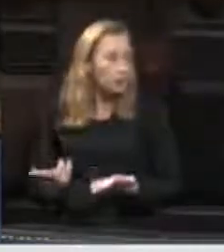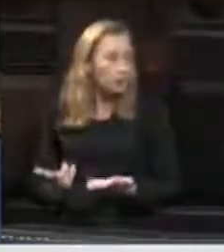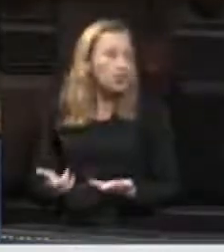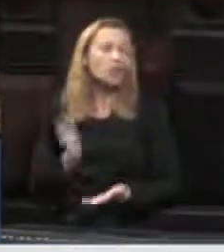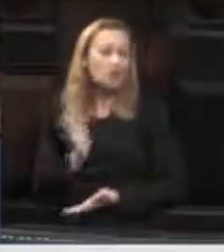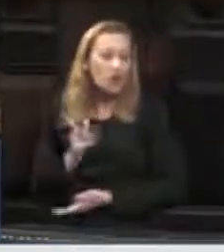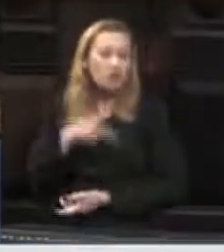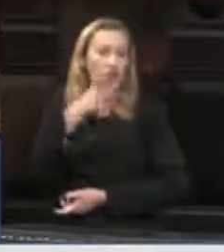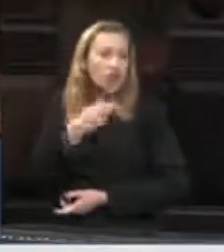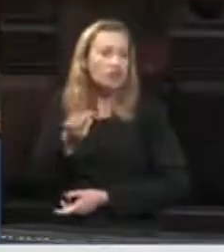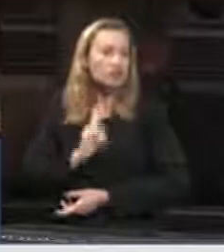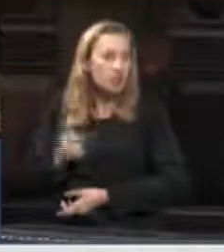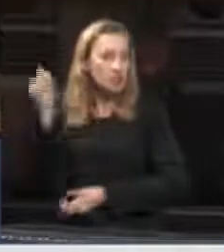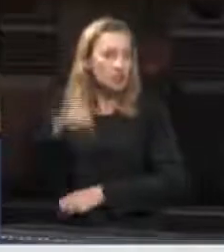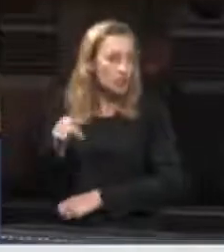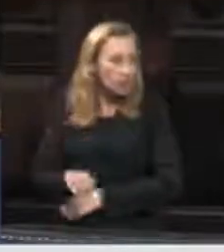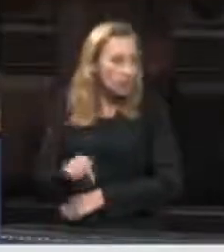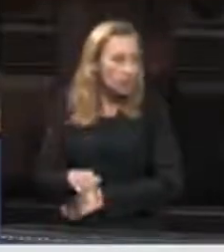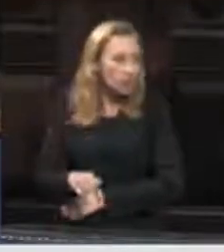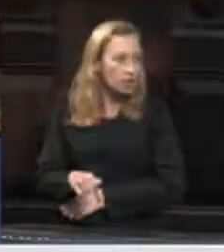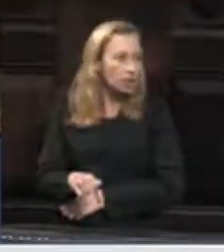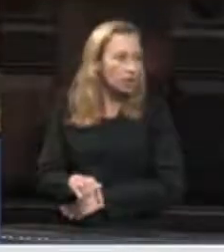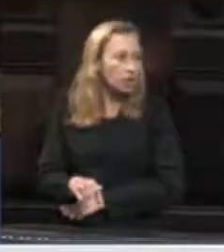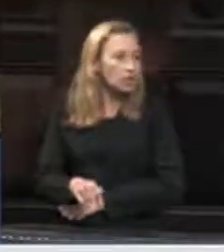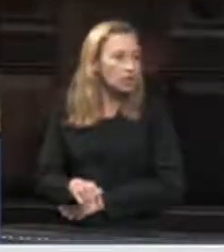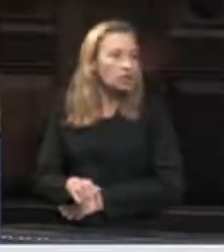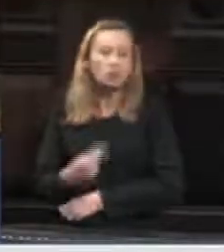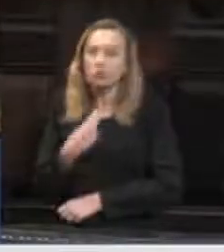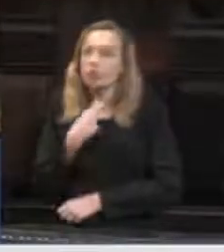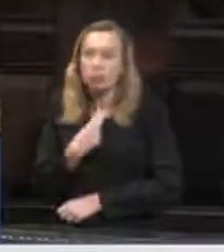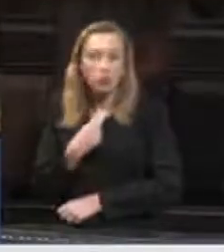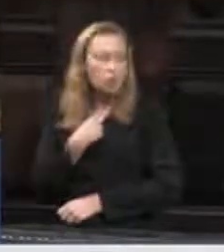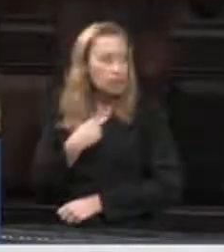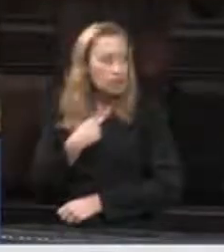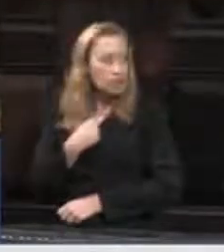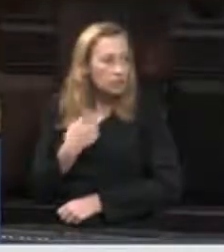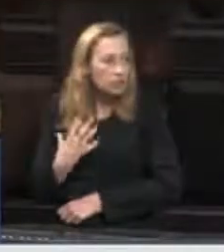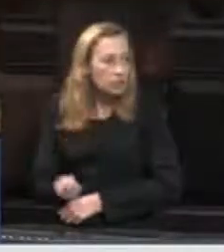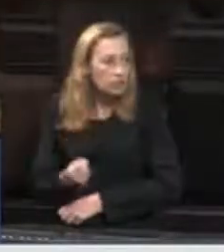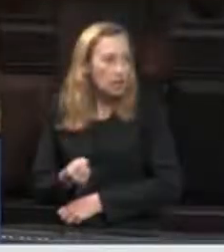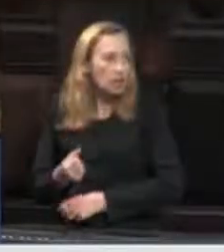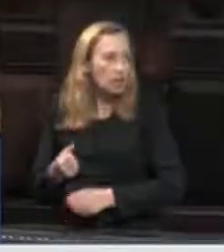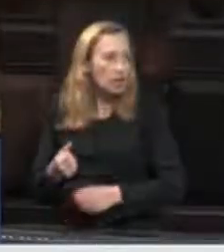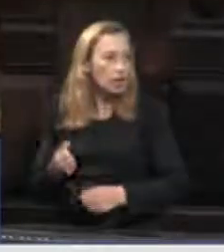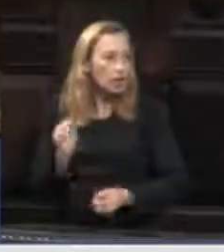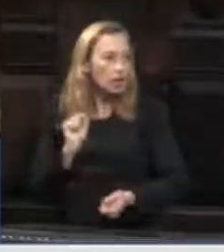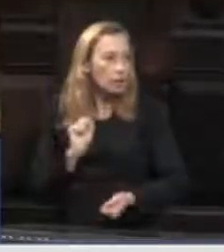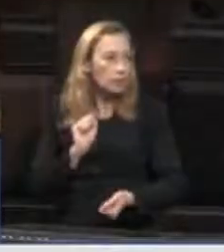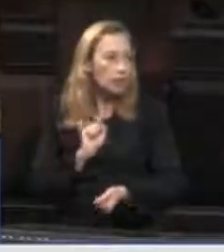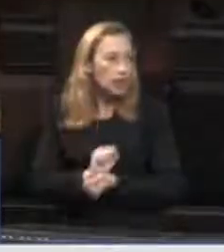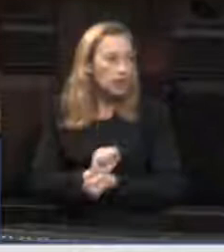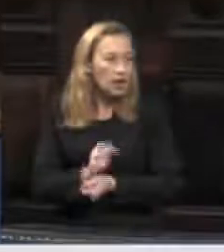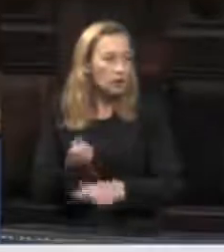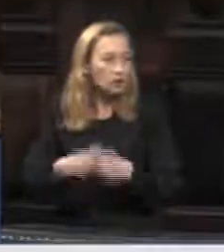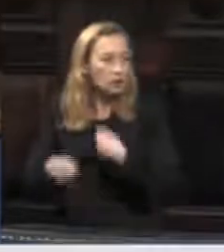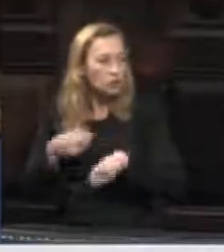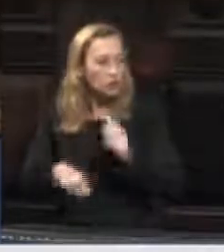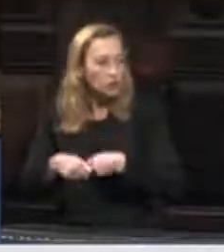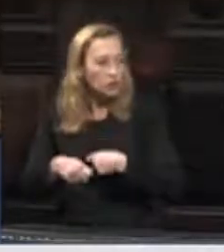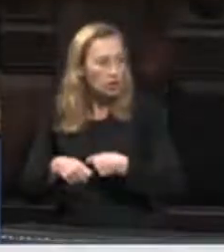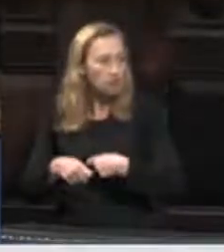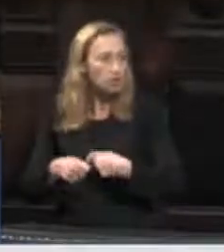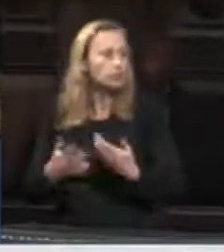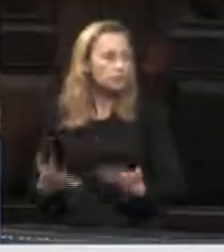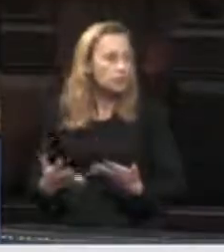nesta legislatura. Entretanto, não vamos reverter esse quadro travando a economia e travando o consumo. Porque ainda tem essa